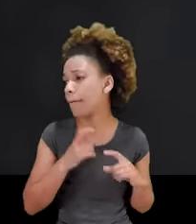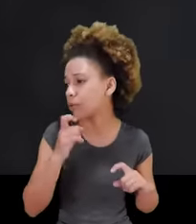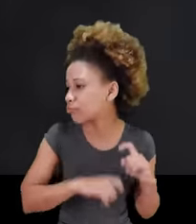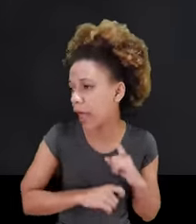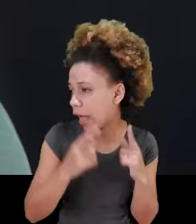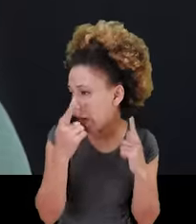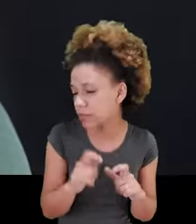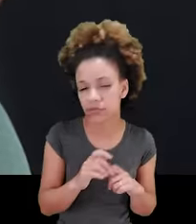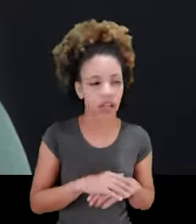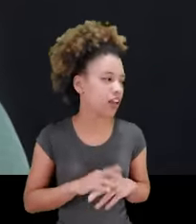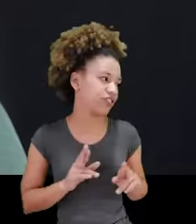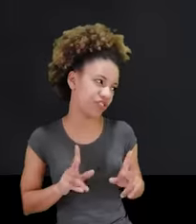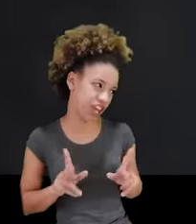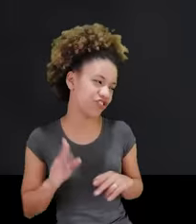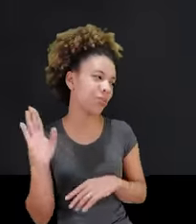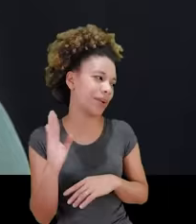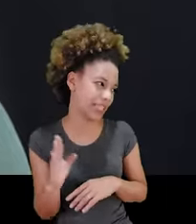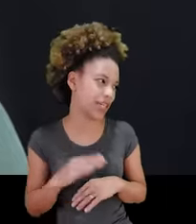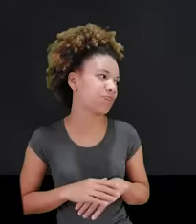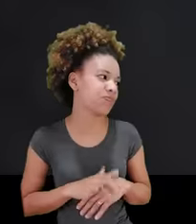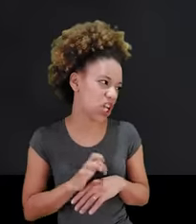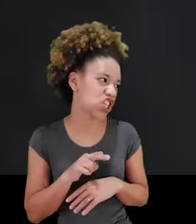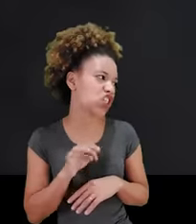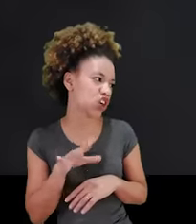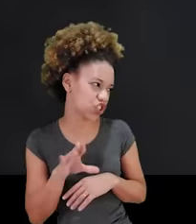brasileiro é tropical. Ah, ele é diferente. É diferente, é tropical. Exótico.